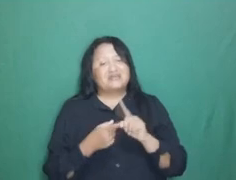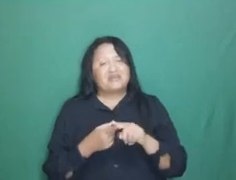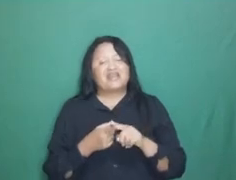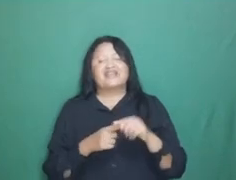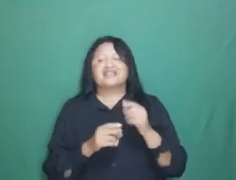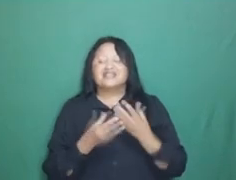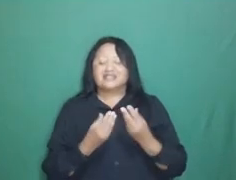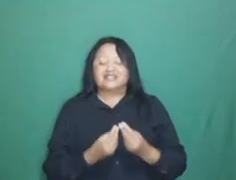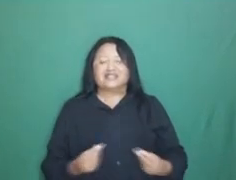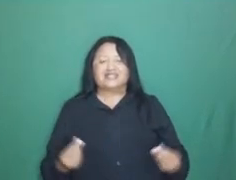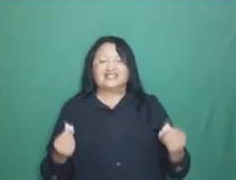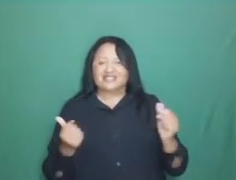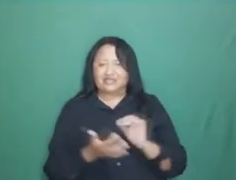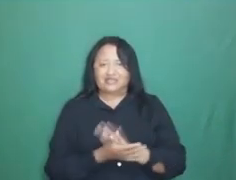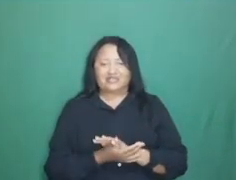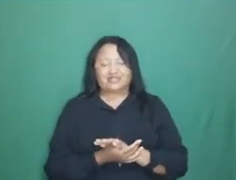desintegram